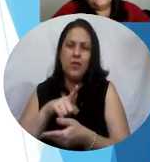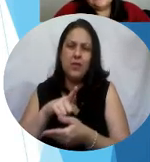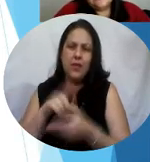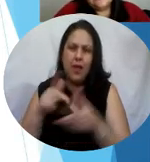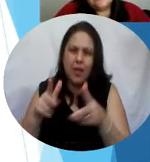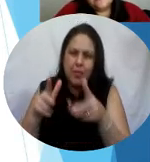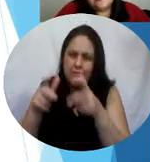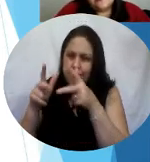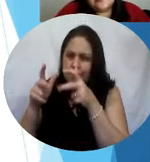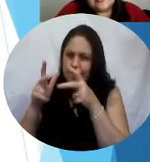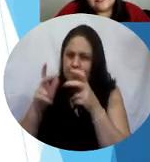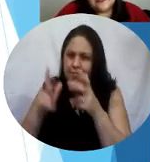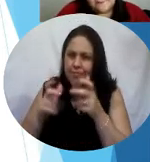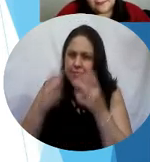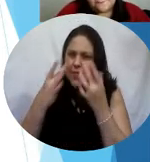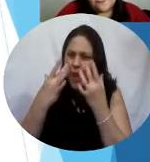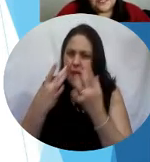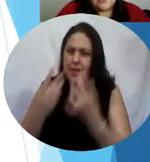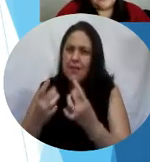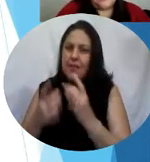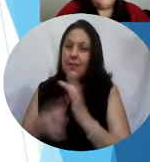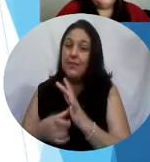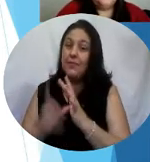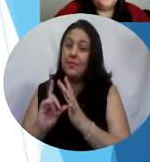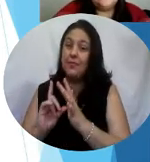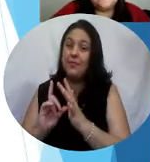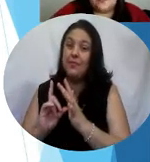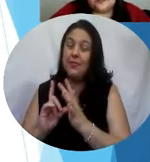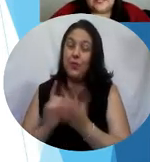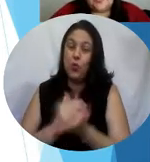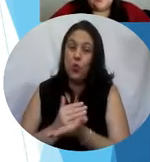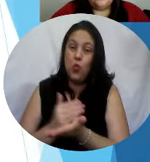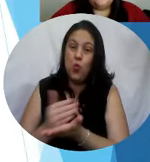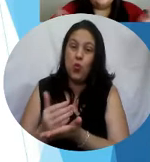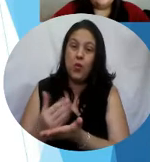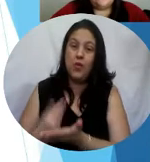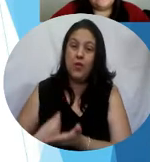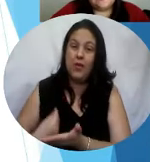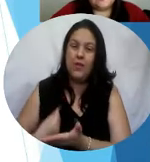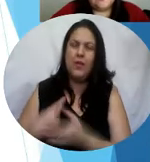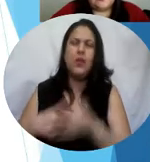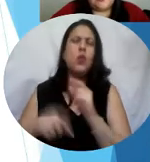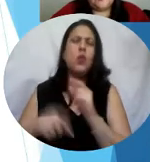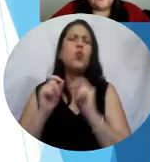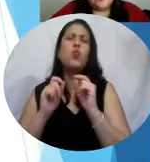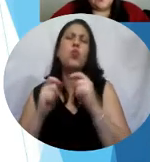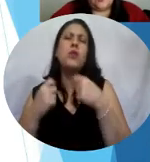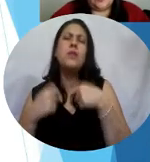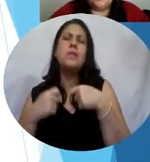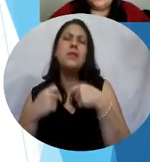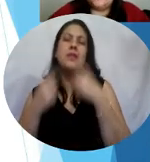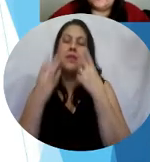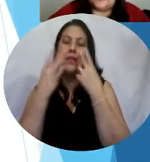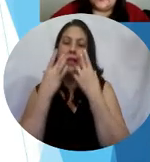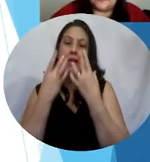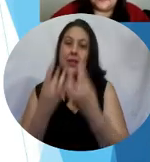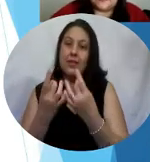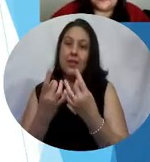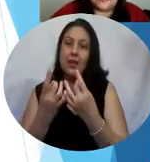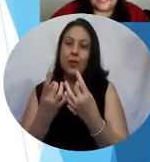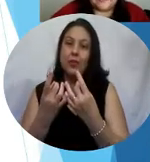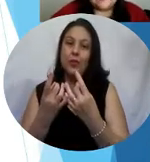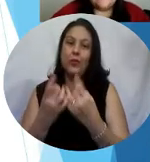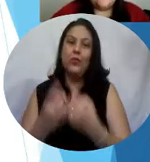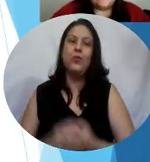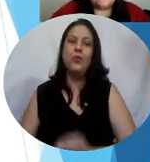esses pontos que nós vamos conversar também, tá? Então, quais são, né? O que nós devemos estar atentos quando nós pensamos